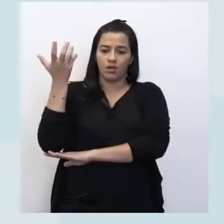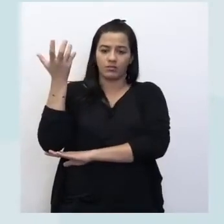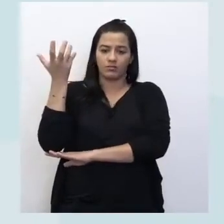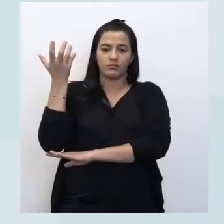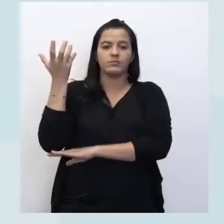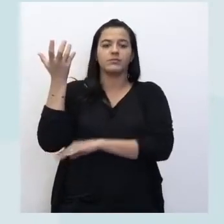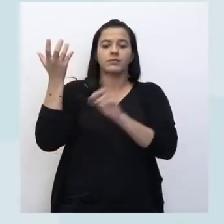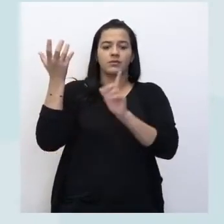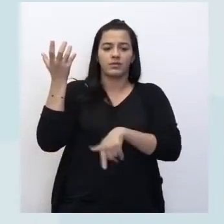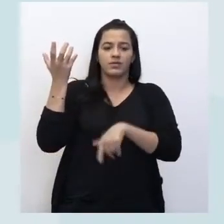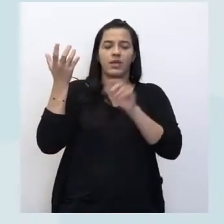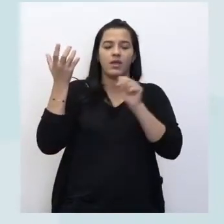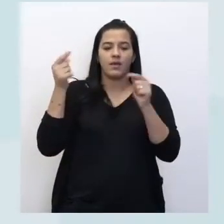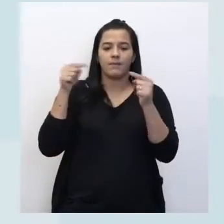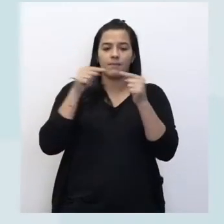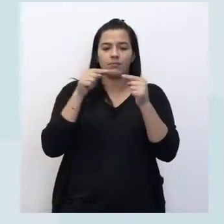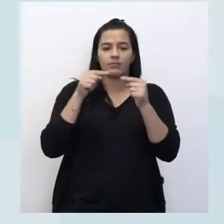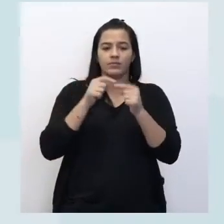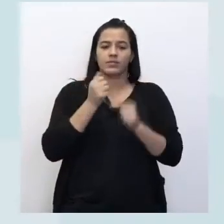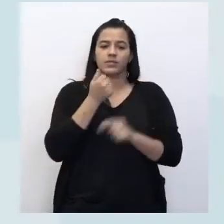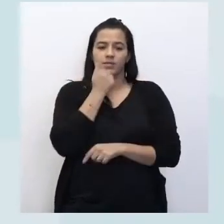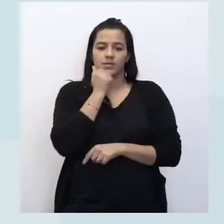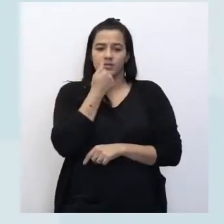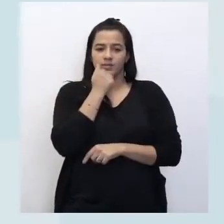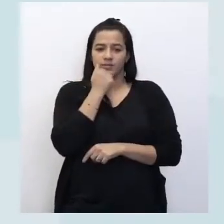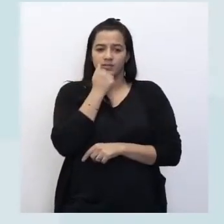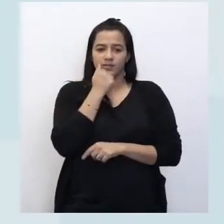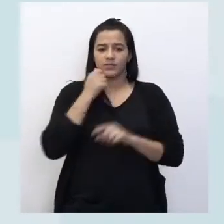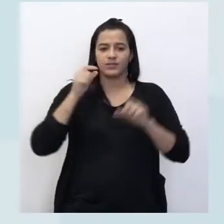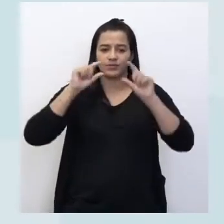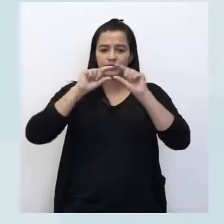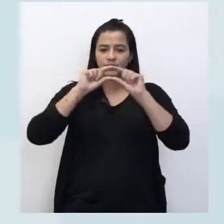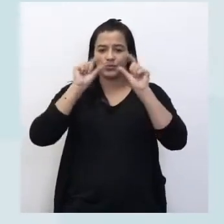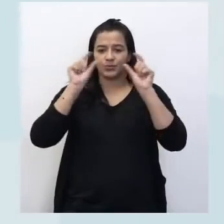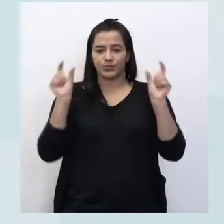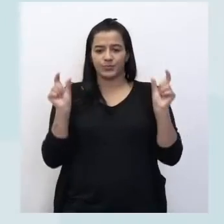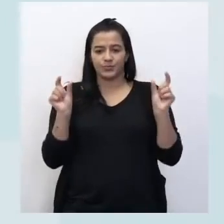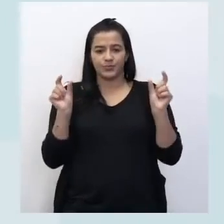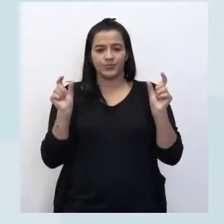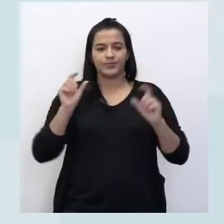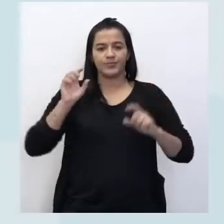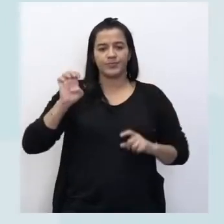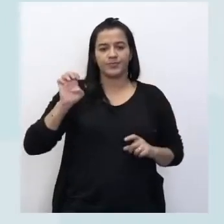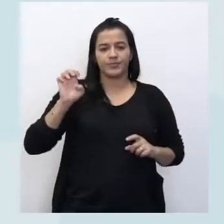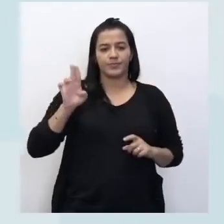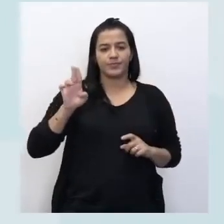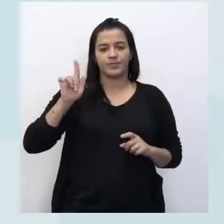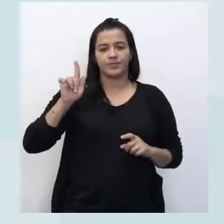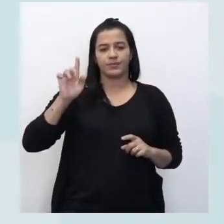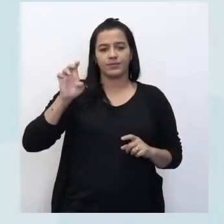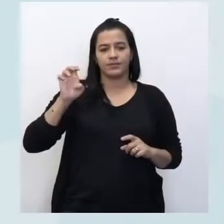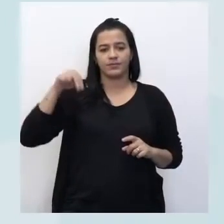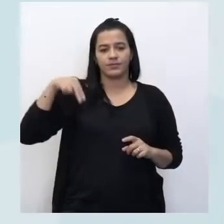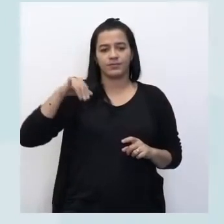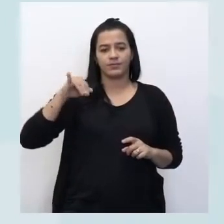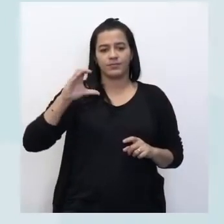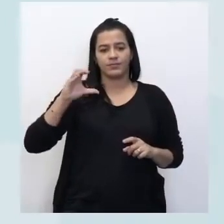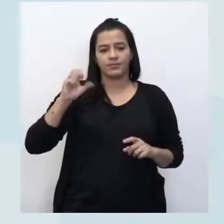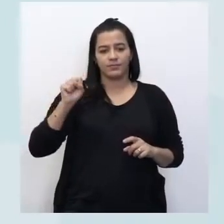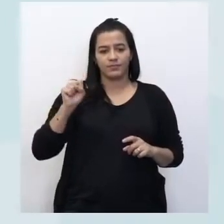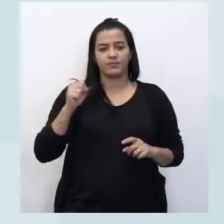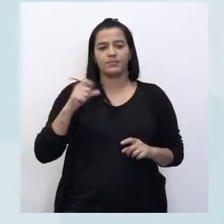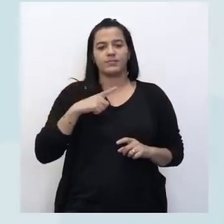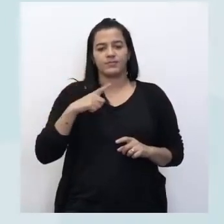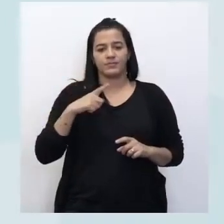intitulava ciência à época, né? Então, tá aí eugenics, né? Que é eugenia em inglês. E não sei se vocês conseguem ler, mas eu vou ler